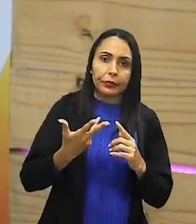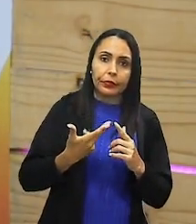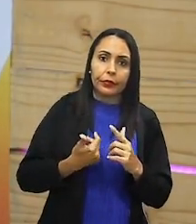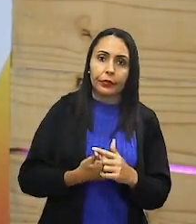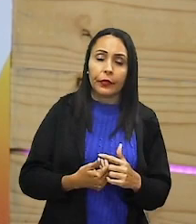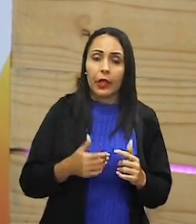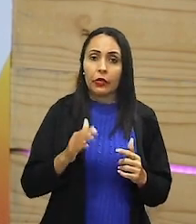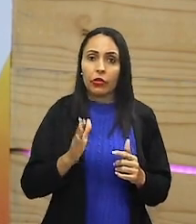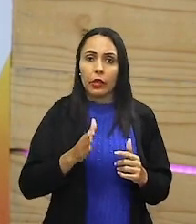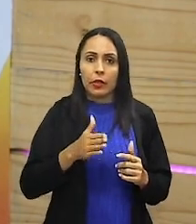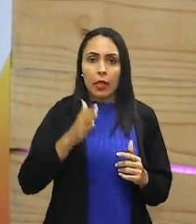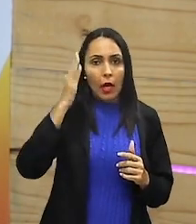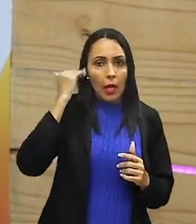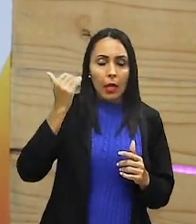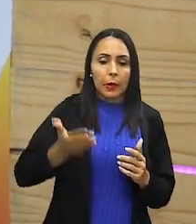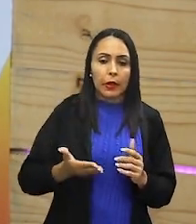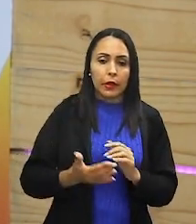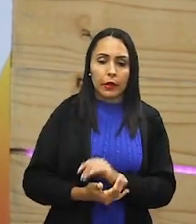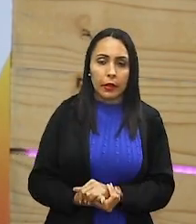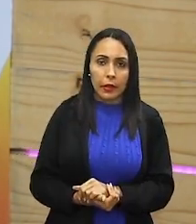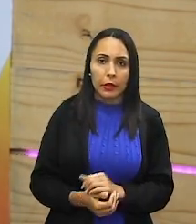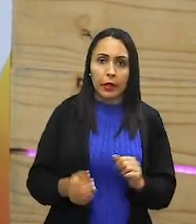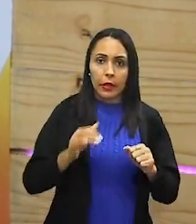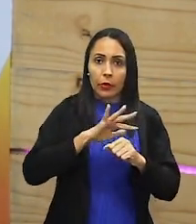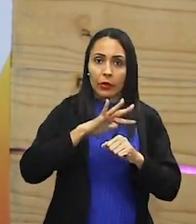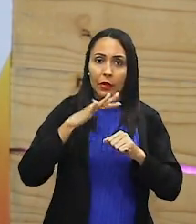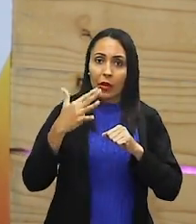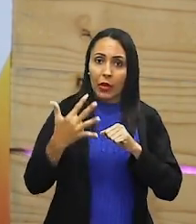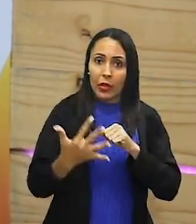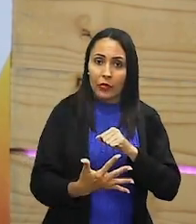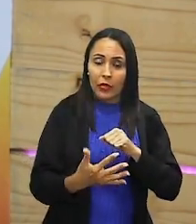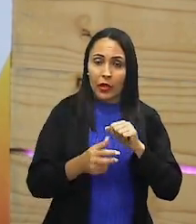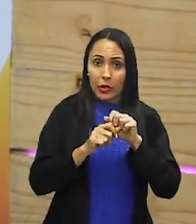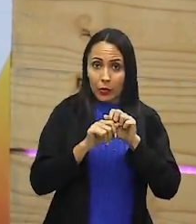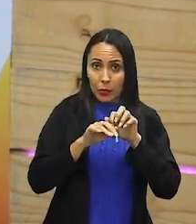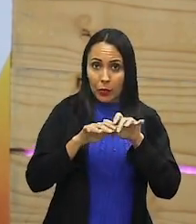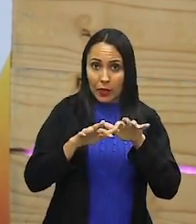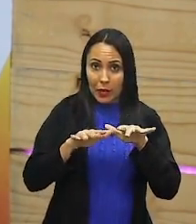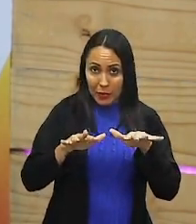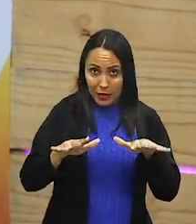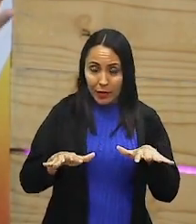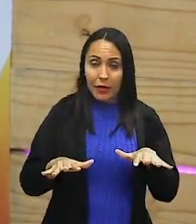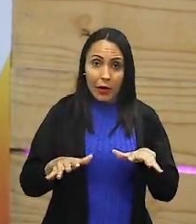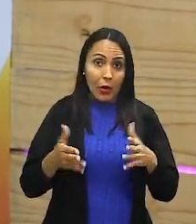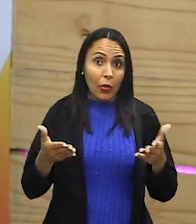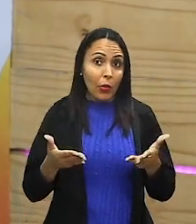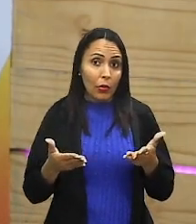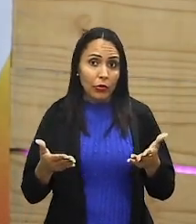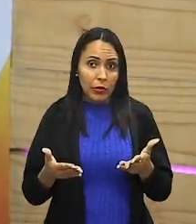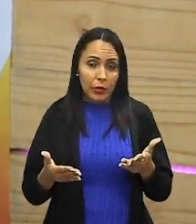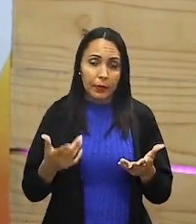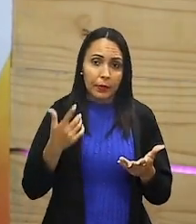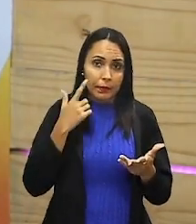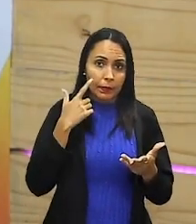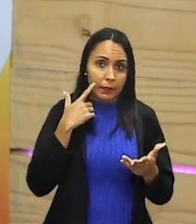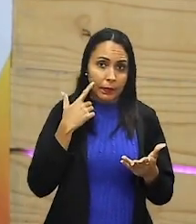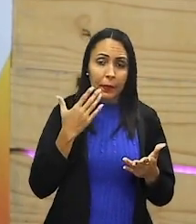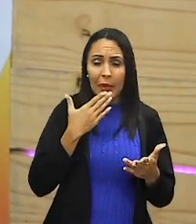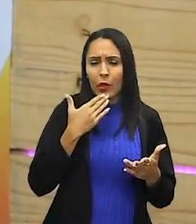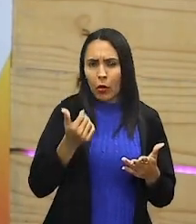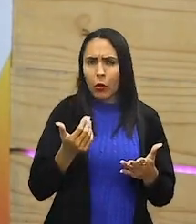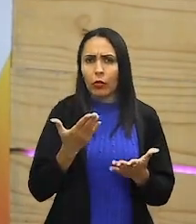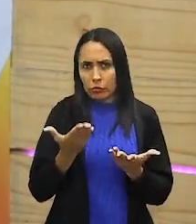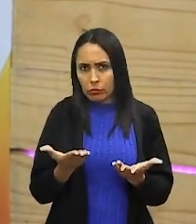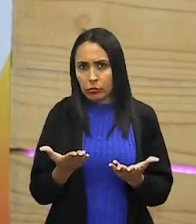já sabe do vírus da Covid. Essa pandemia que a gente ainda vive hoje, claro, hoje muito melhor. Hoje é